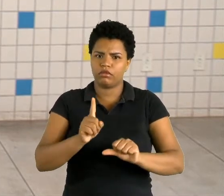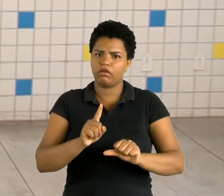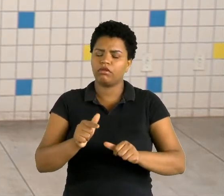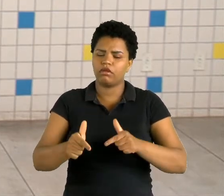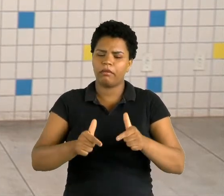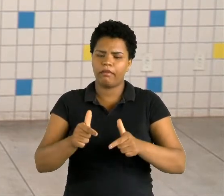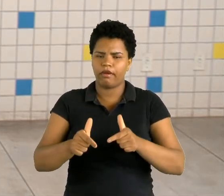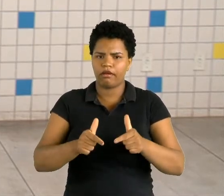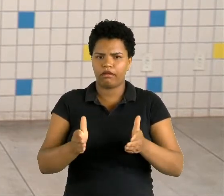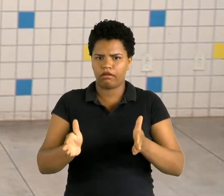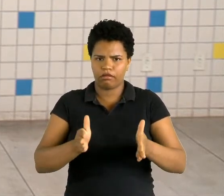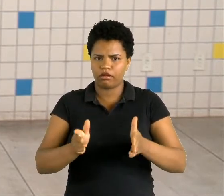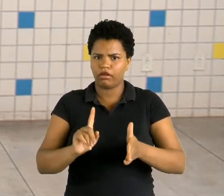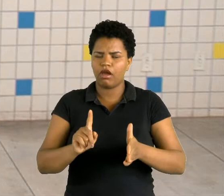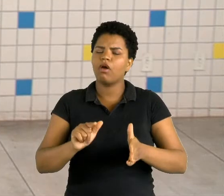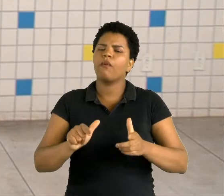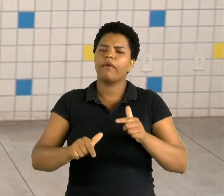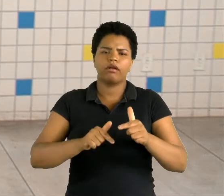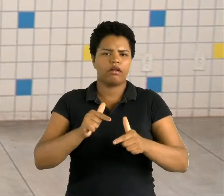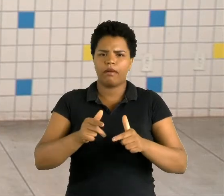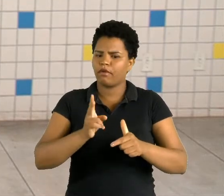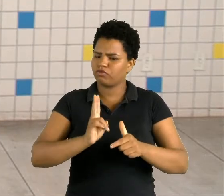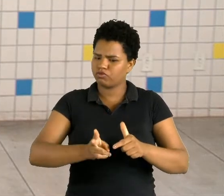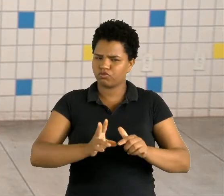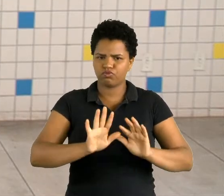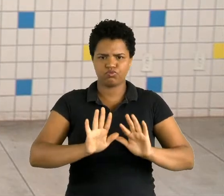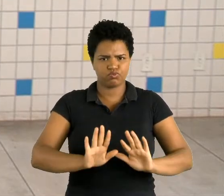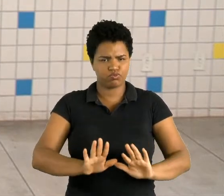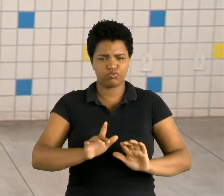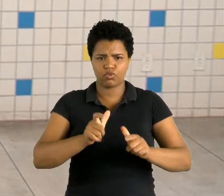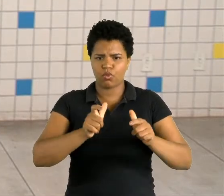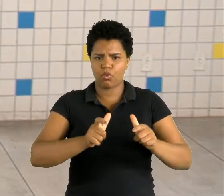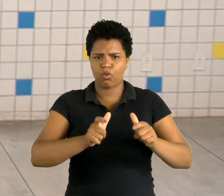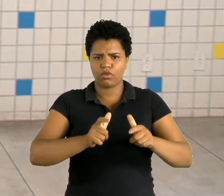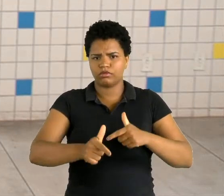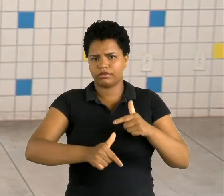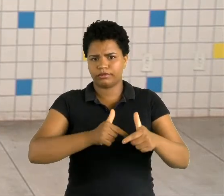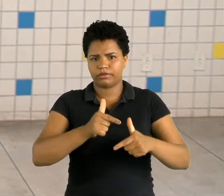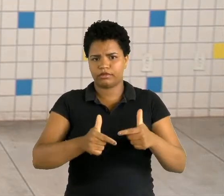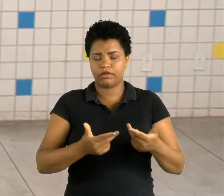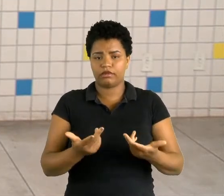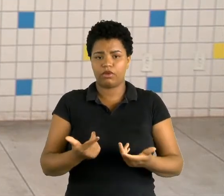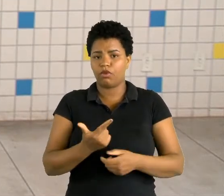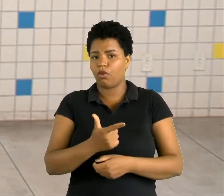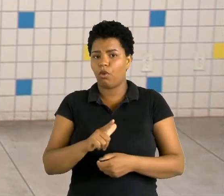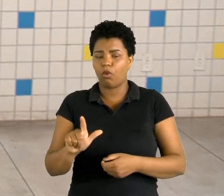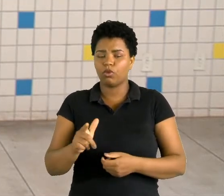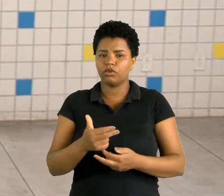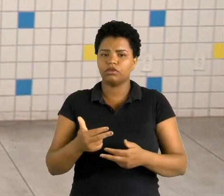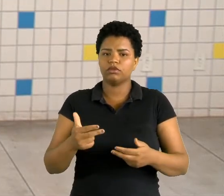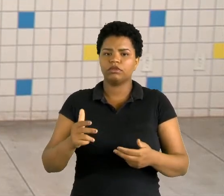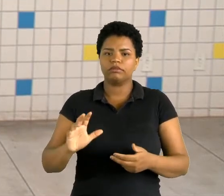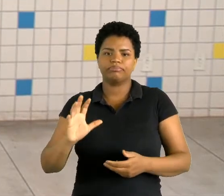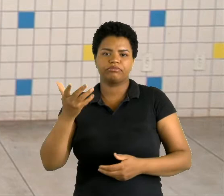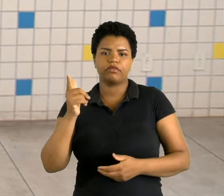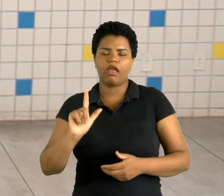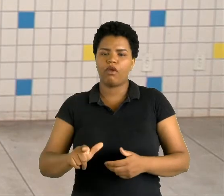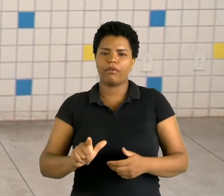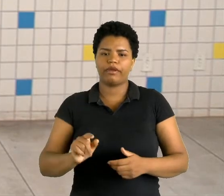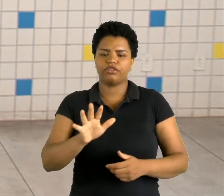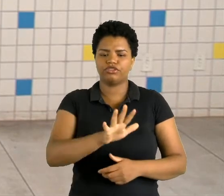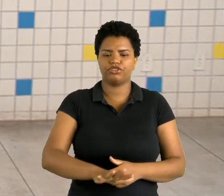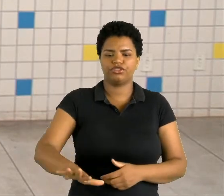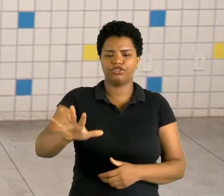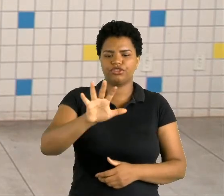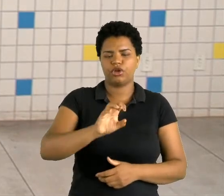eles trabalham, lá é o local de trabalho deles, tá? Então a outra situação é o quê? Situações gerais ou permanentes. E